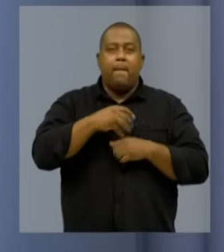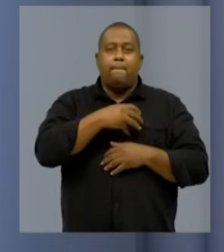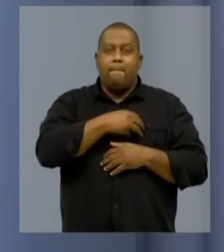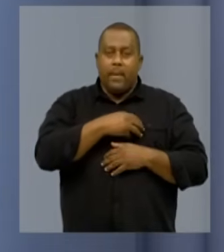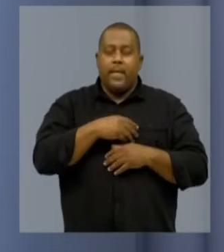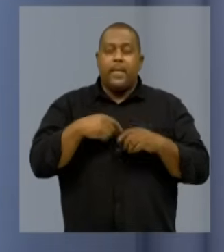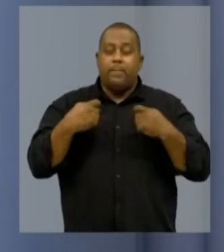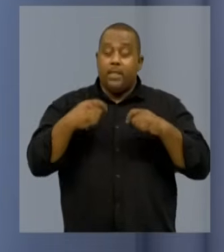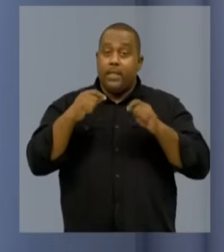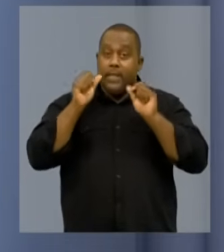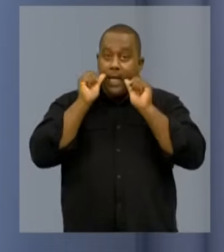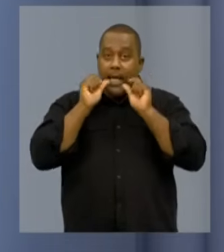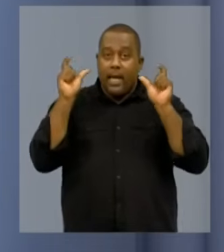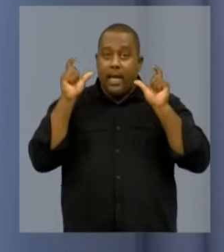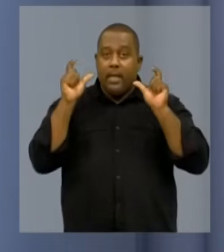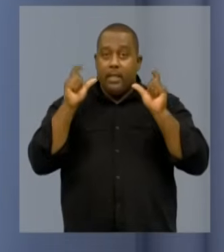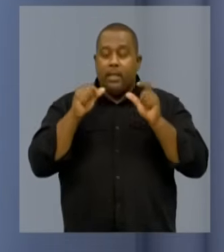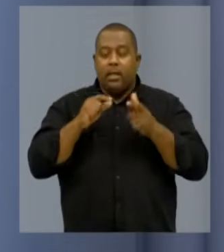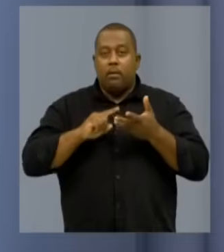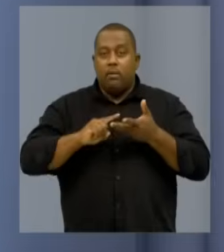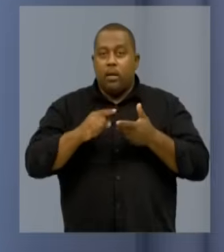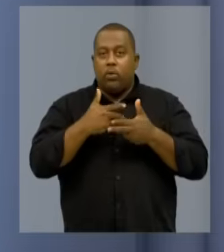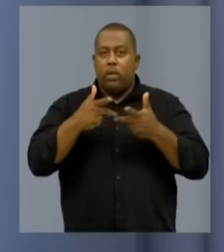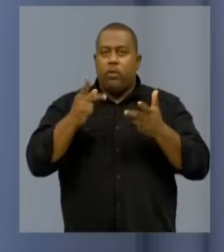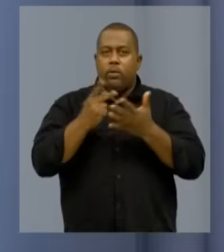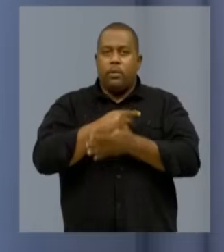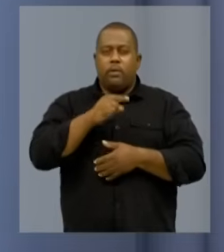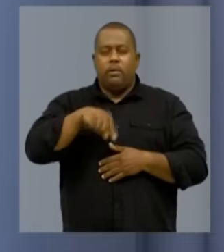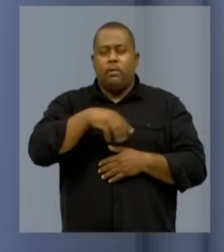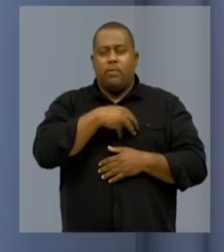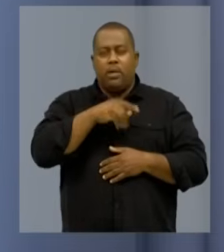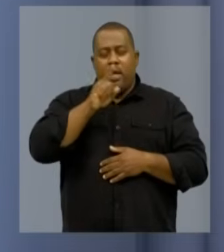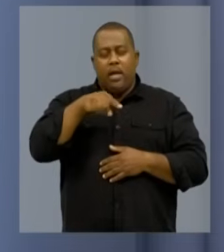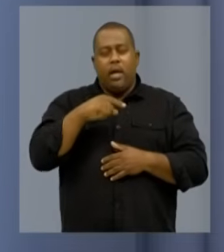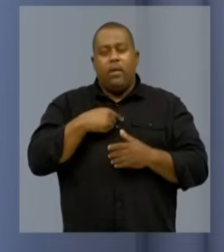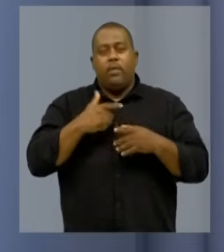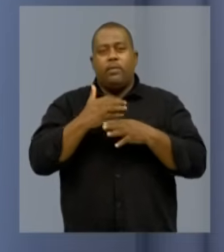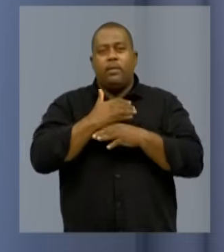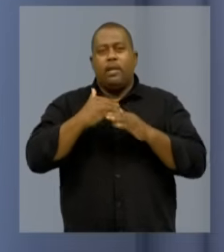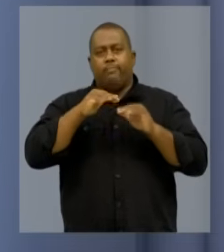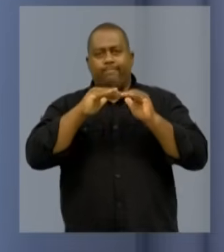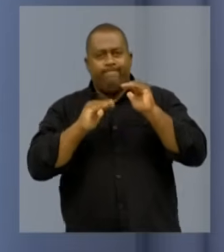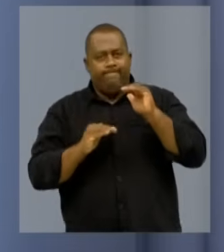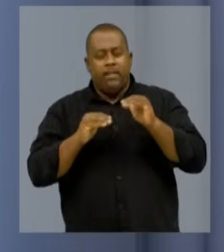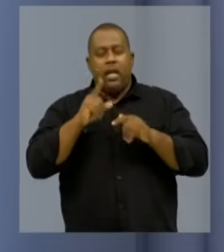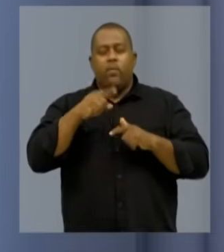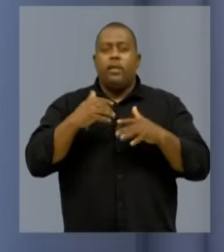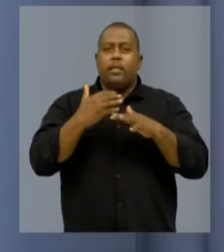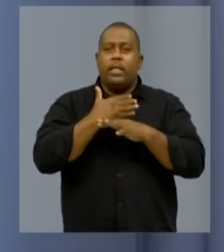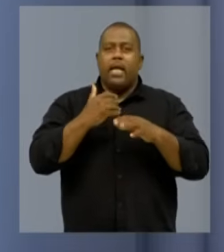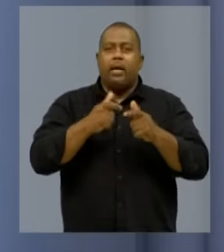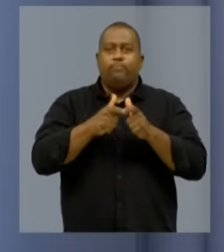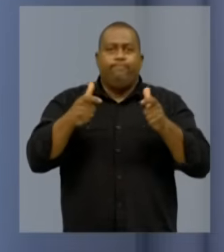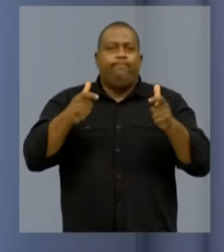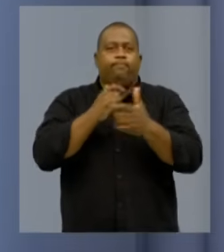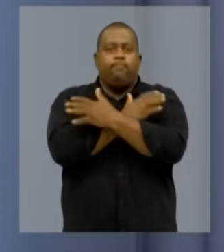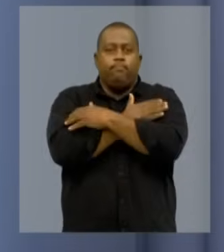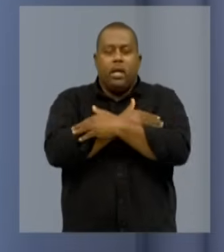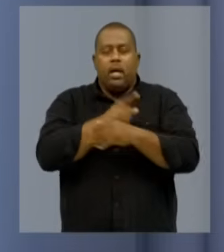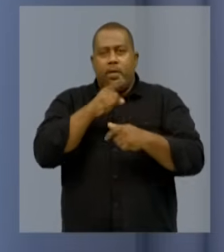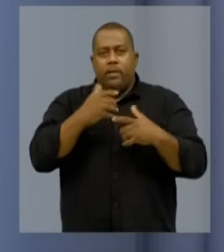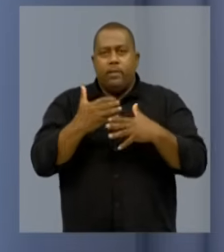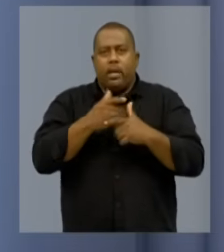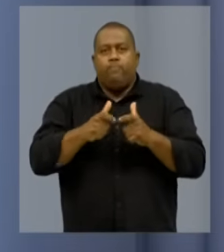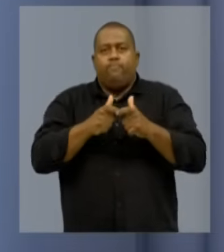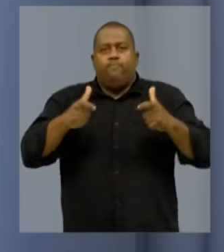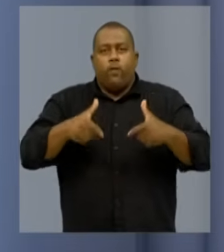ficar alerta para o que acontece em Salvador, que é uma cidade da desigualdade, é uma cidade do desemprego, é uma cidade da fome, é